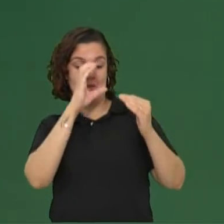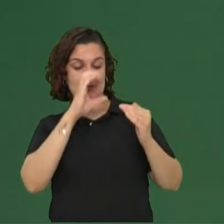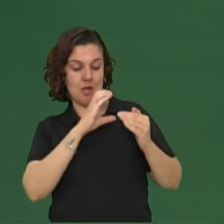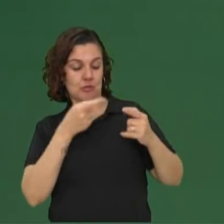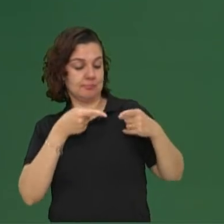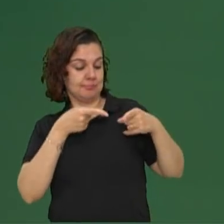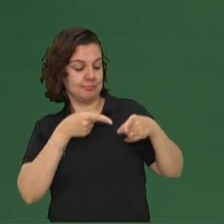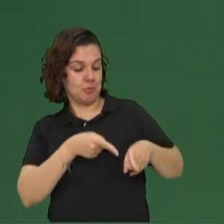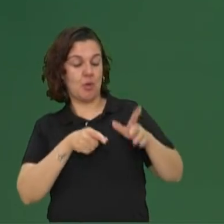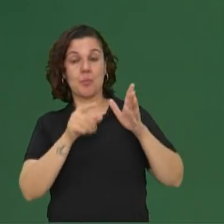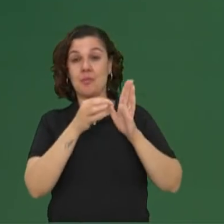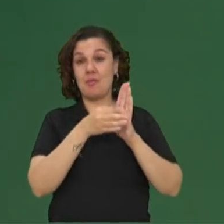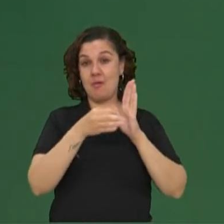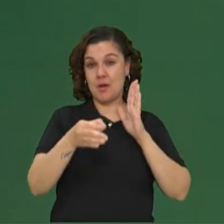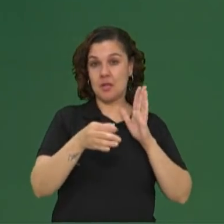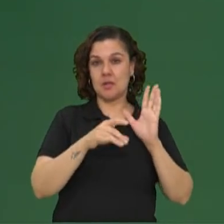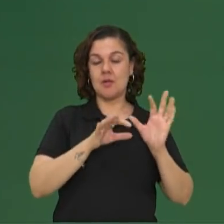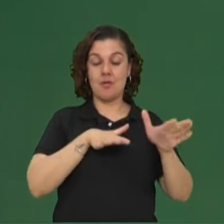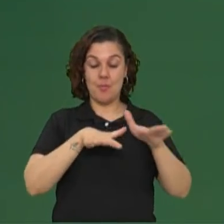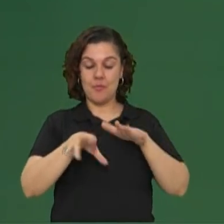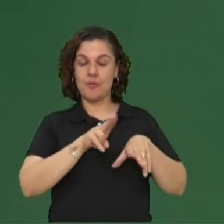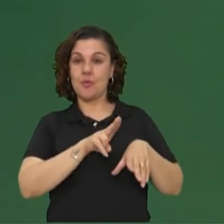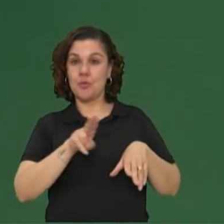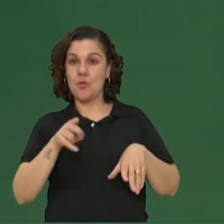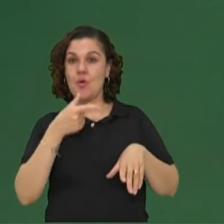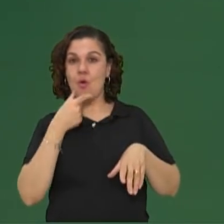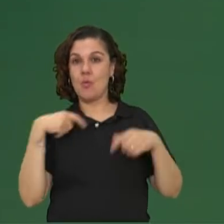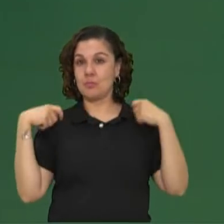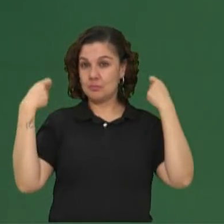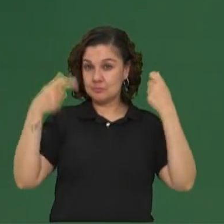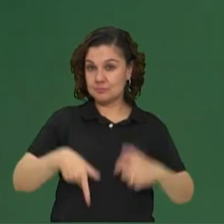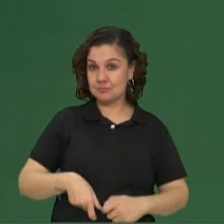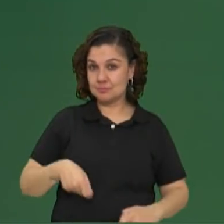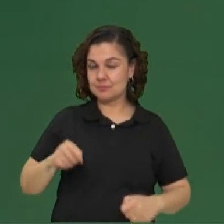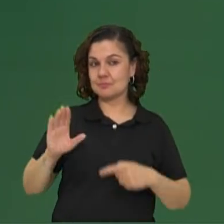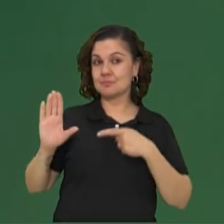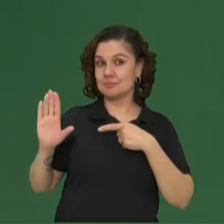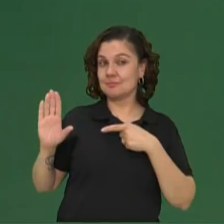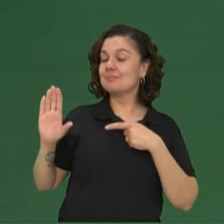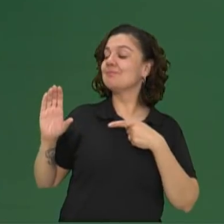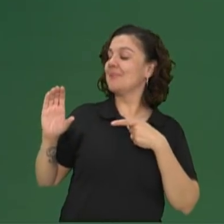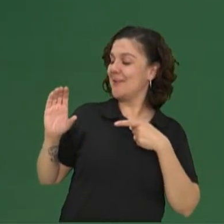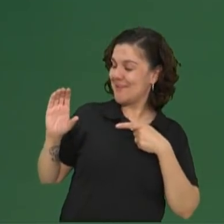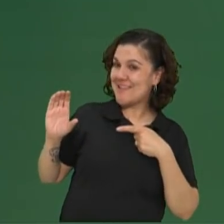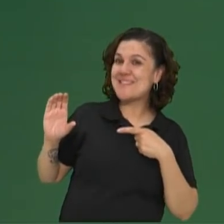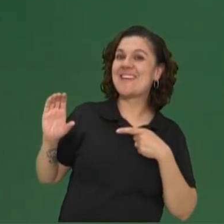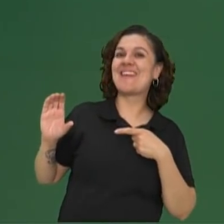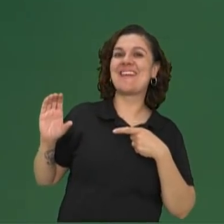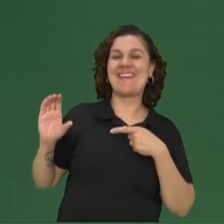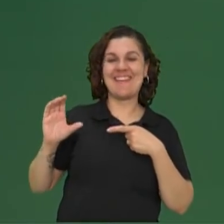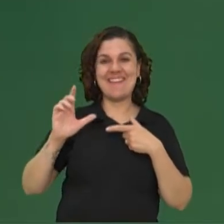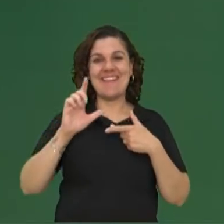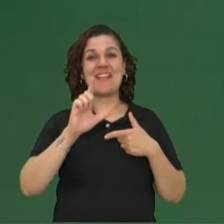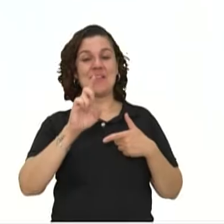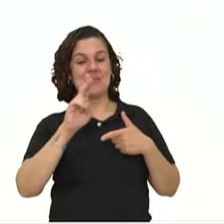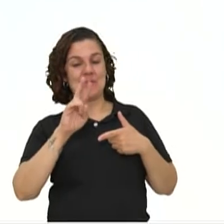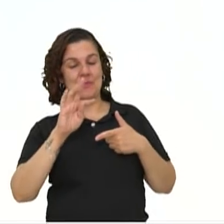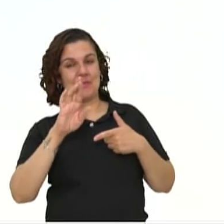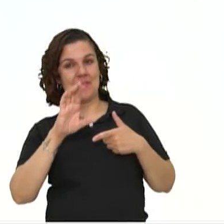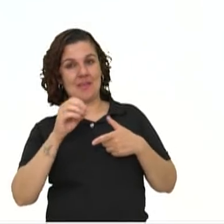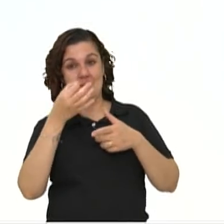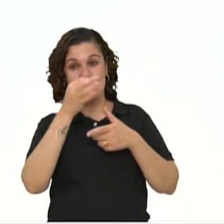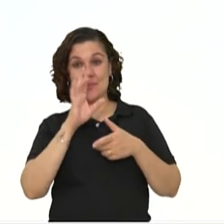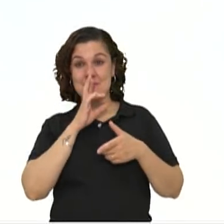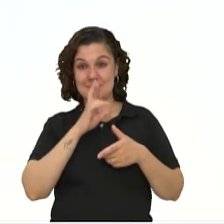feitas pela Igreja à população. Esse movimento foi iniciado por um monge conhecido como Martinho Lutero. Seria a letra C a